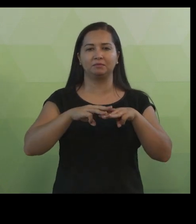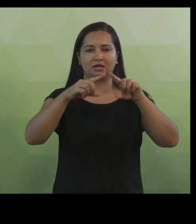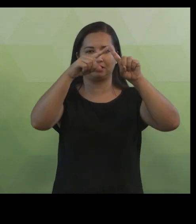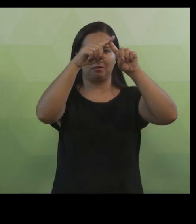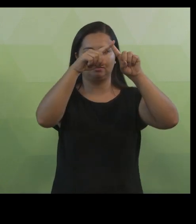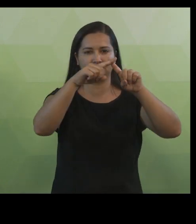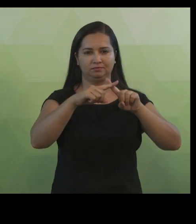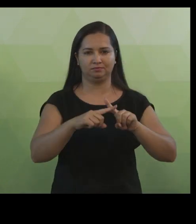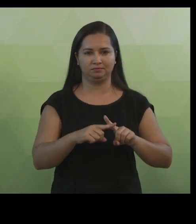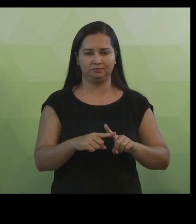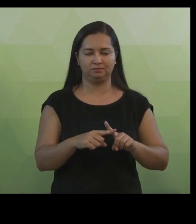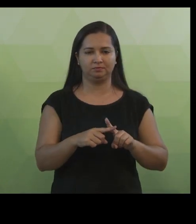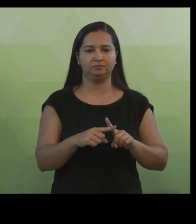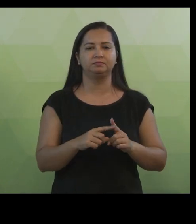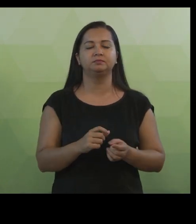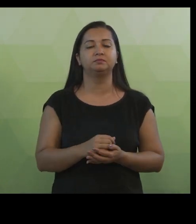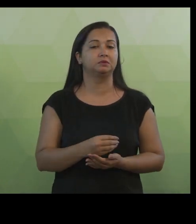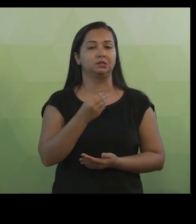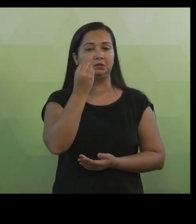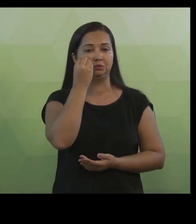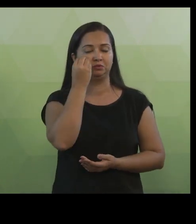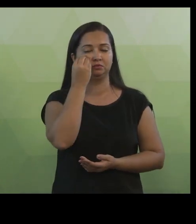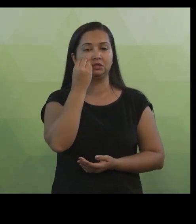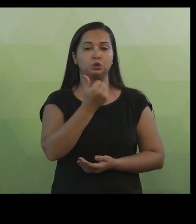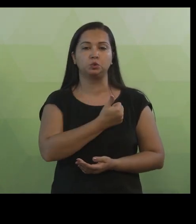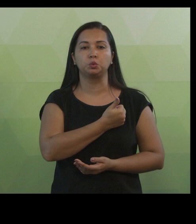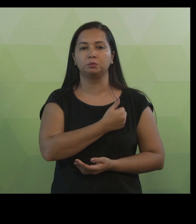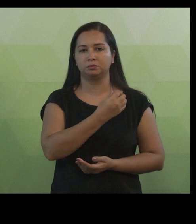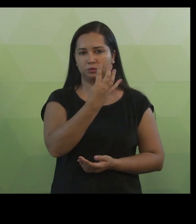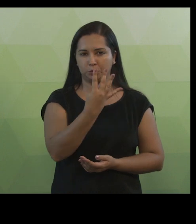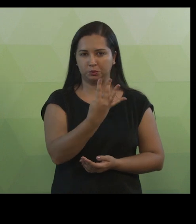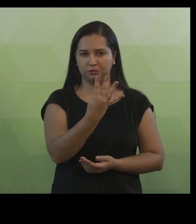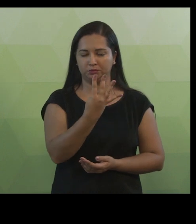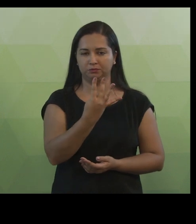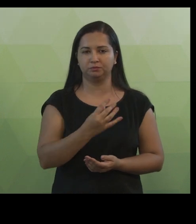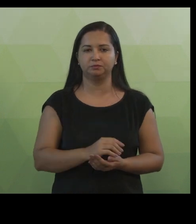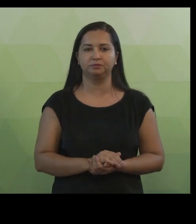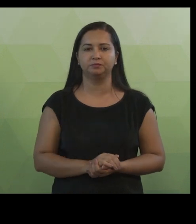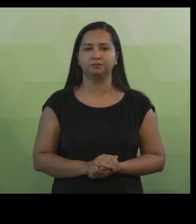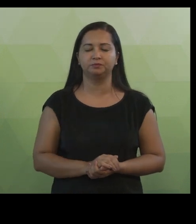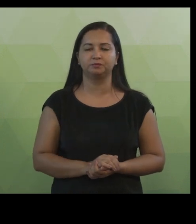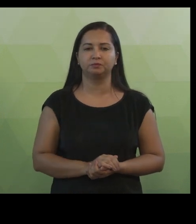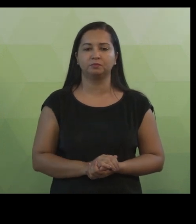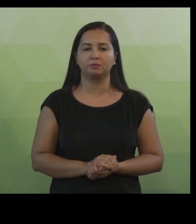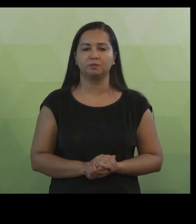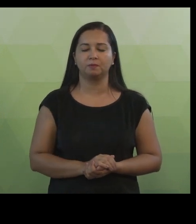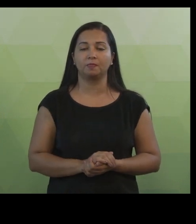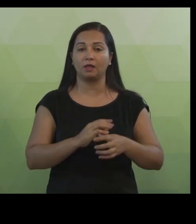condição for verdadeira, todos os comandos aqui nesse código serão executados.